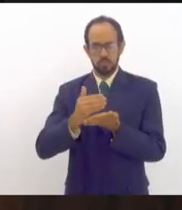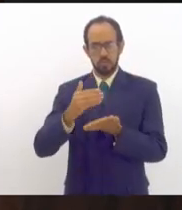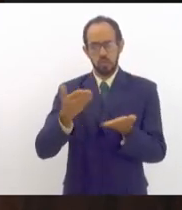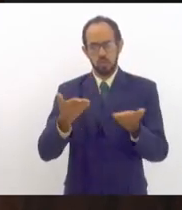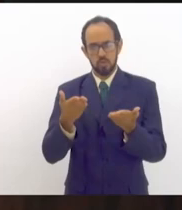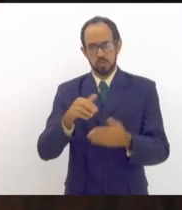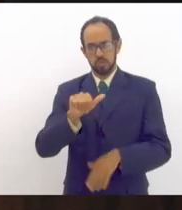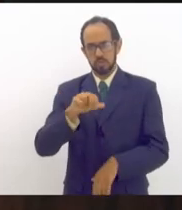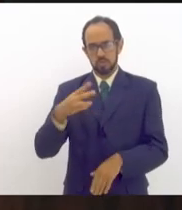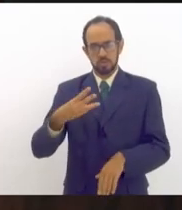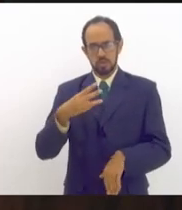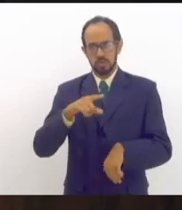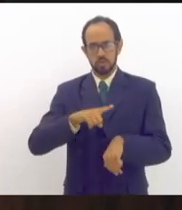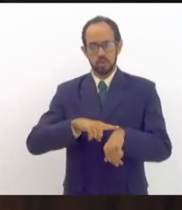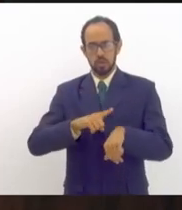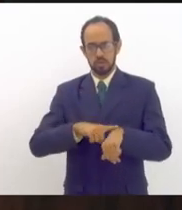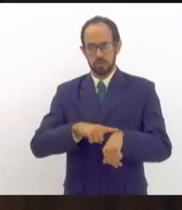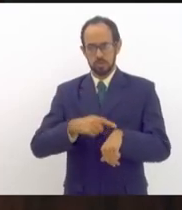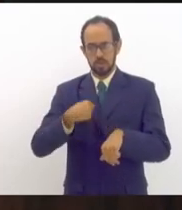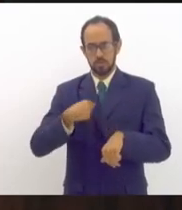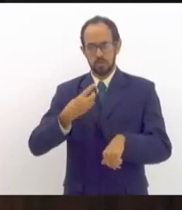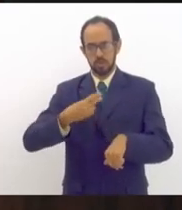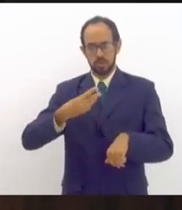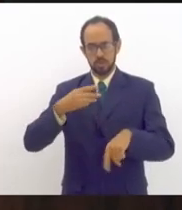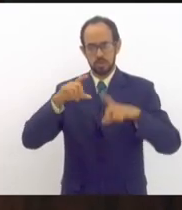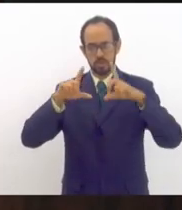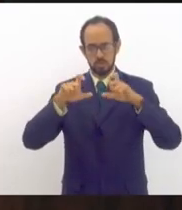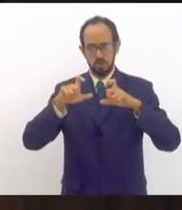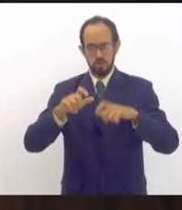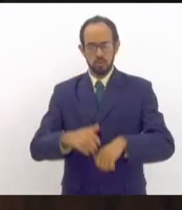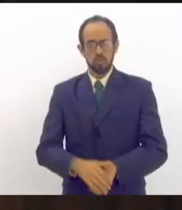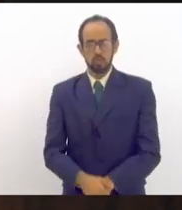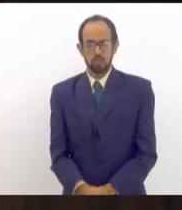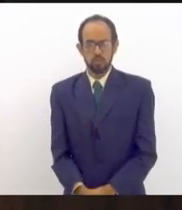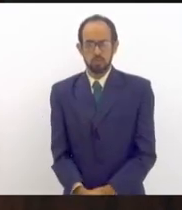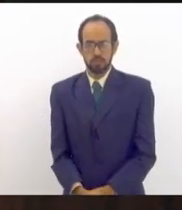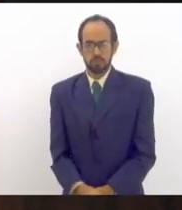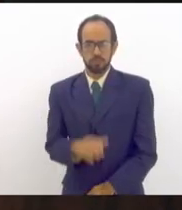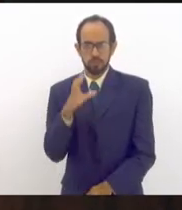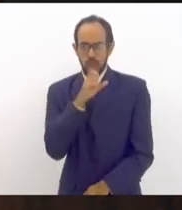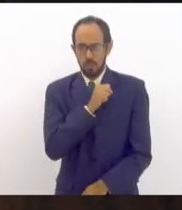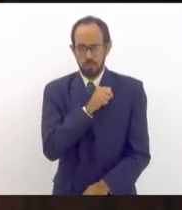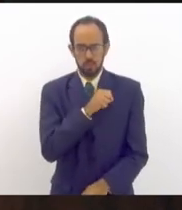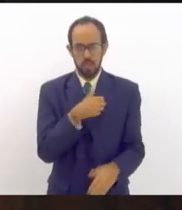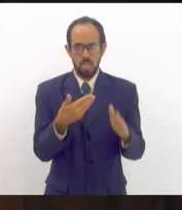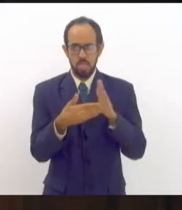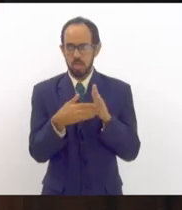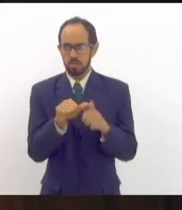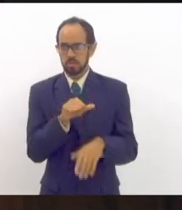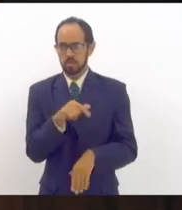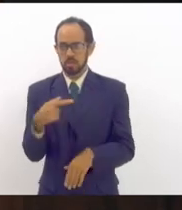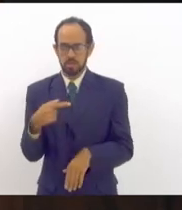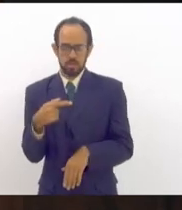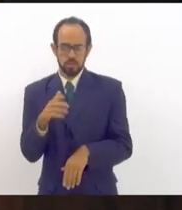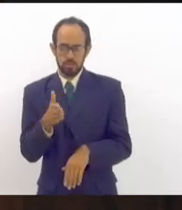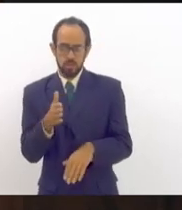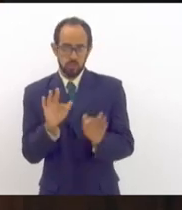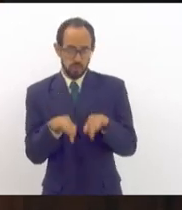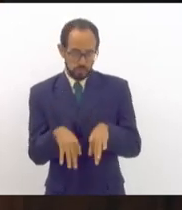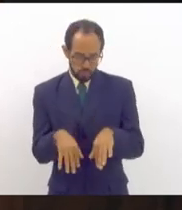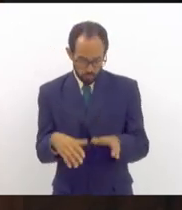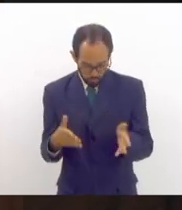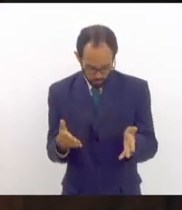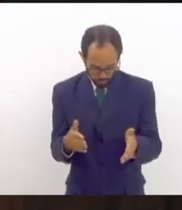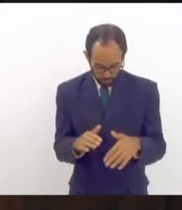foi a terceira tirar foto bem rápido até às 17 horas já passou né então